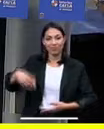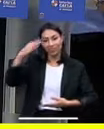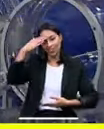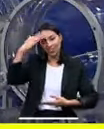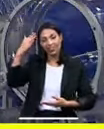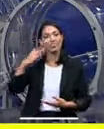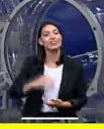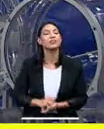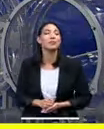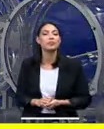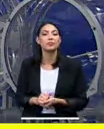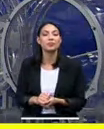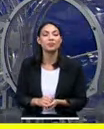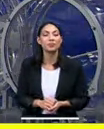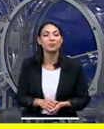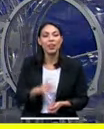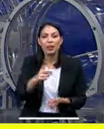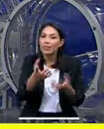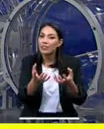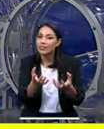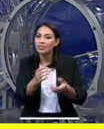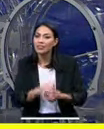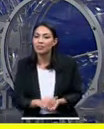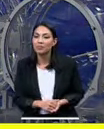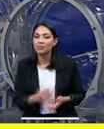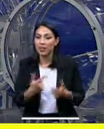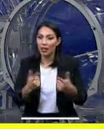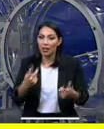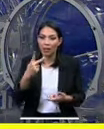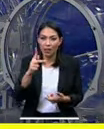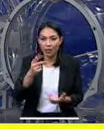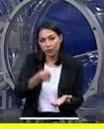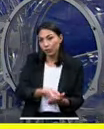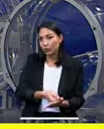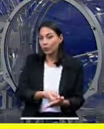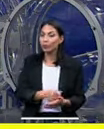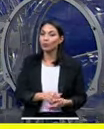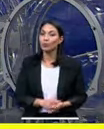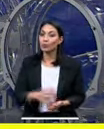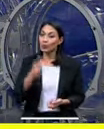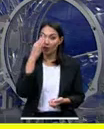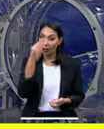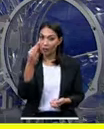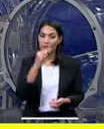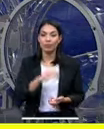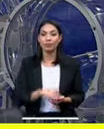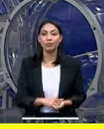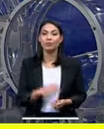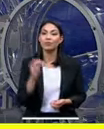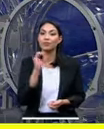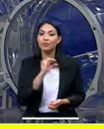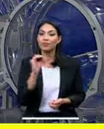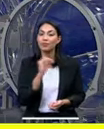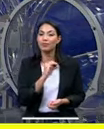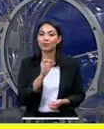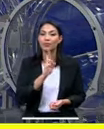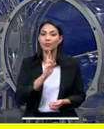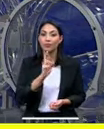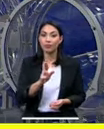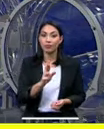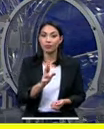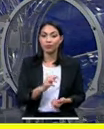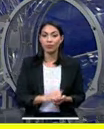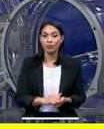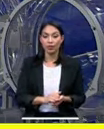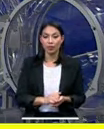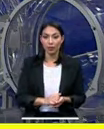Confirmo. Obrigado. E aí, era o que você esperava? A sorte estava na sua aposta? Fique atenta, fique atento. Logo mais você poderá saber de onde são